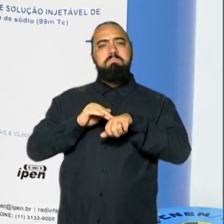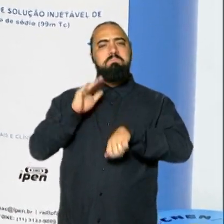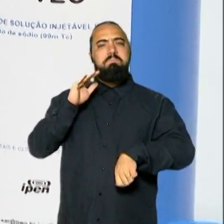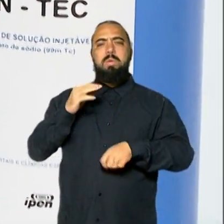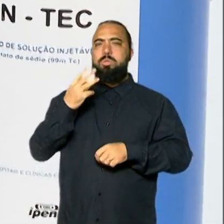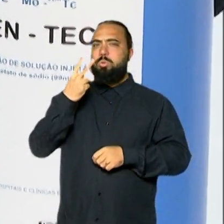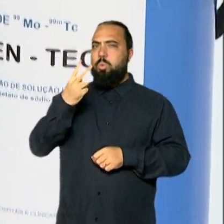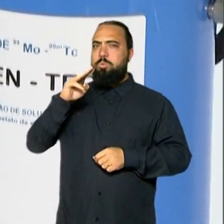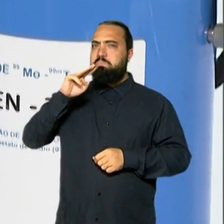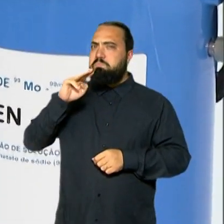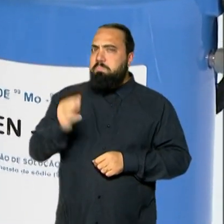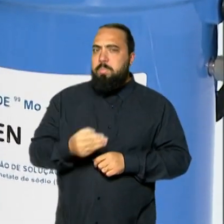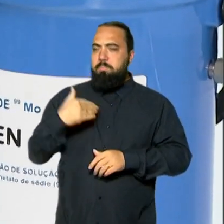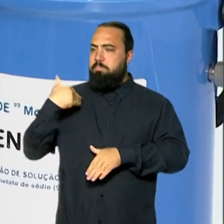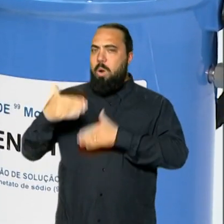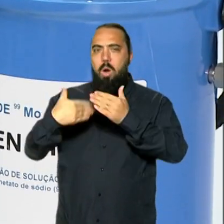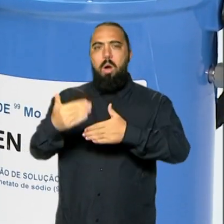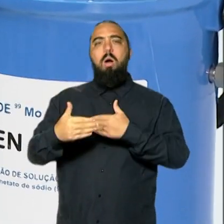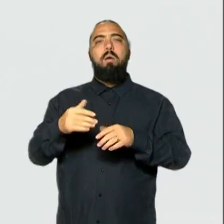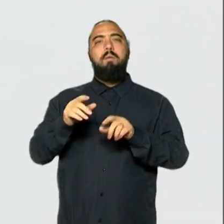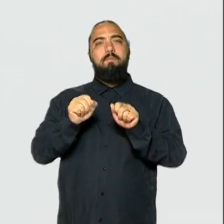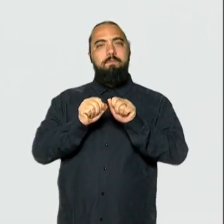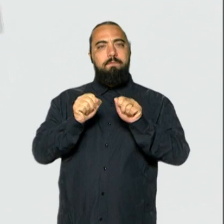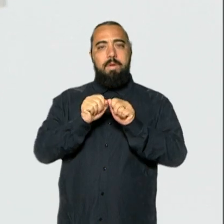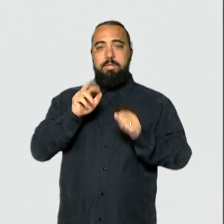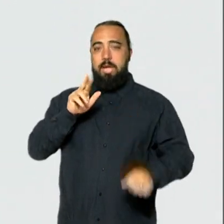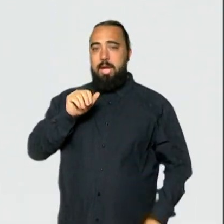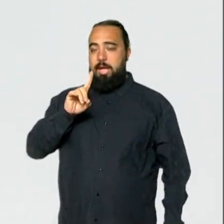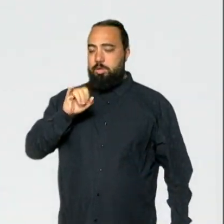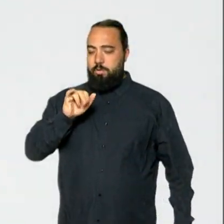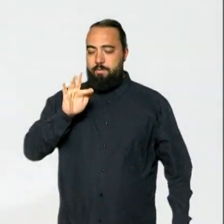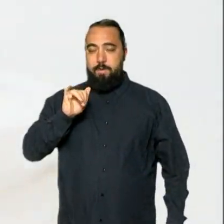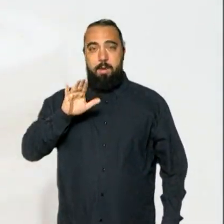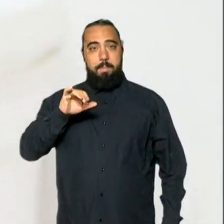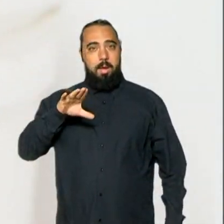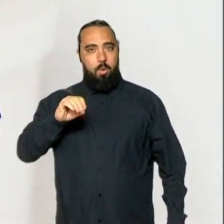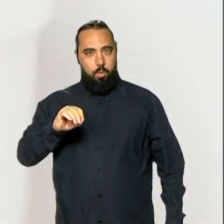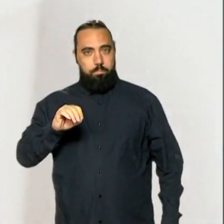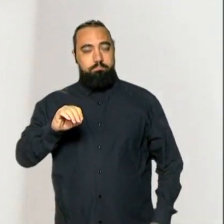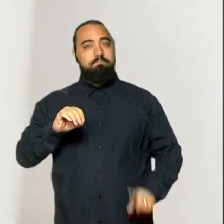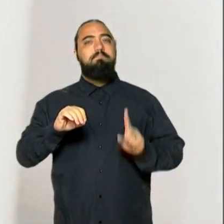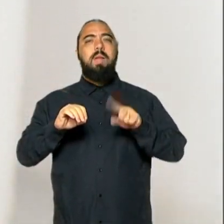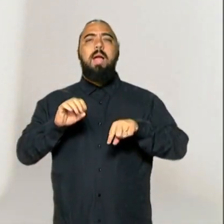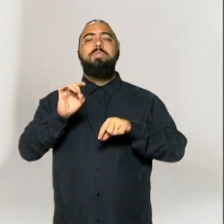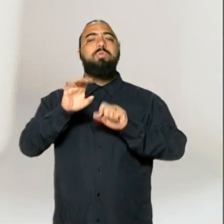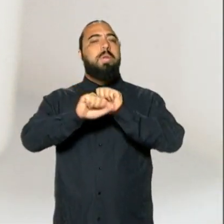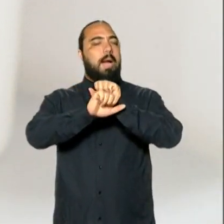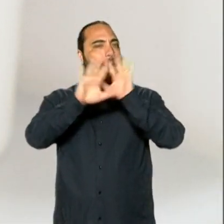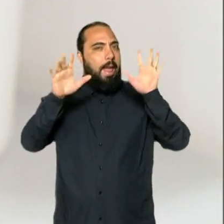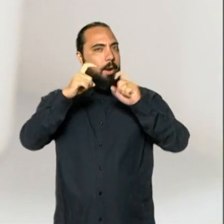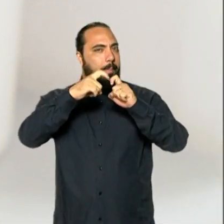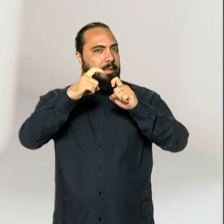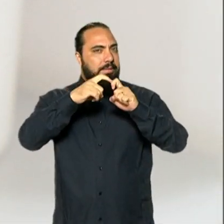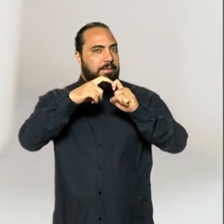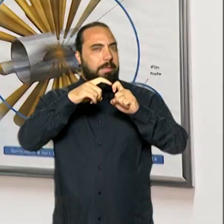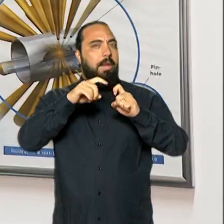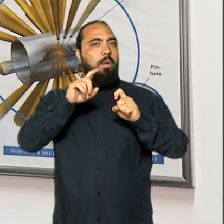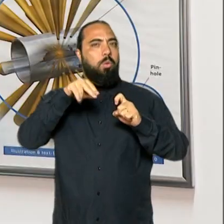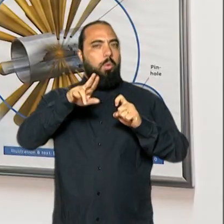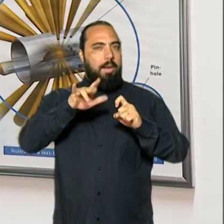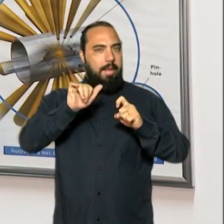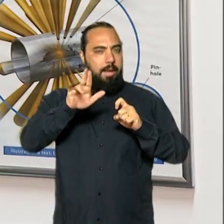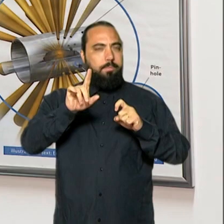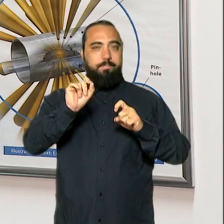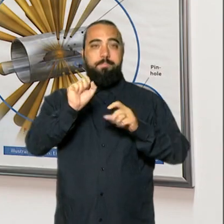procedimentos utilizando radiofármacos. A medicina nuclear, para ficar bem claro, que ela é muito segura, ela é